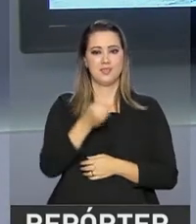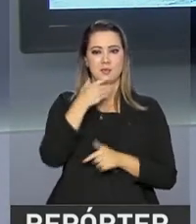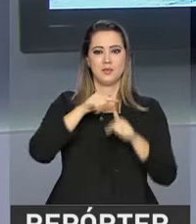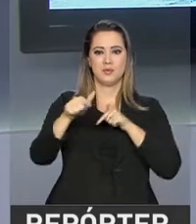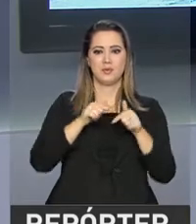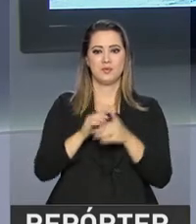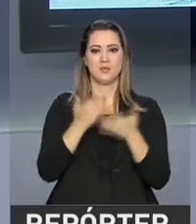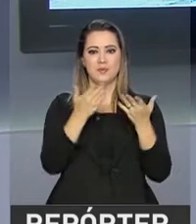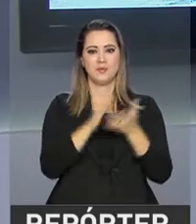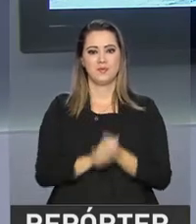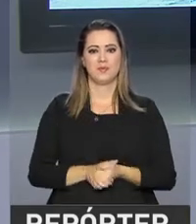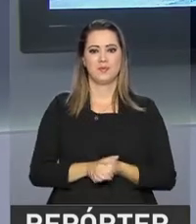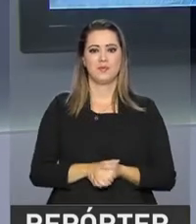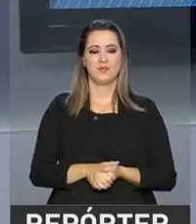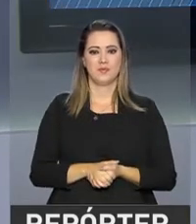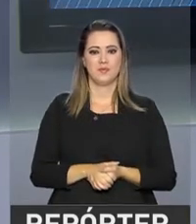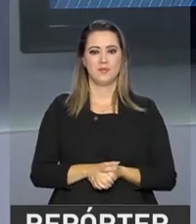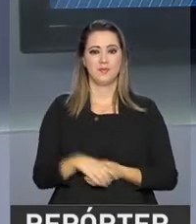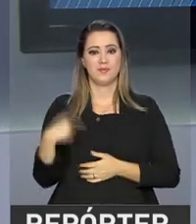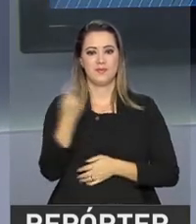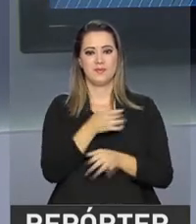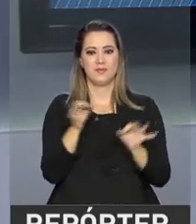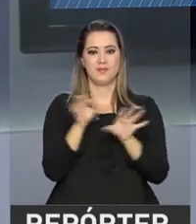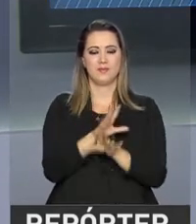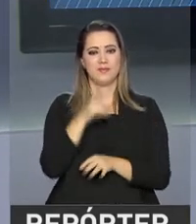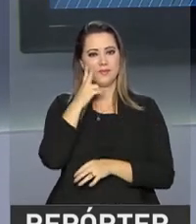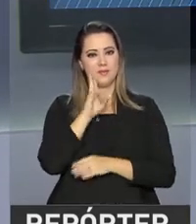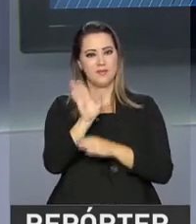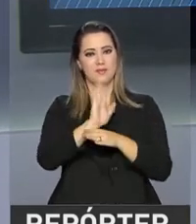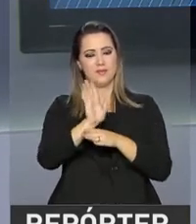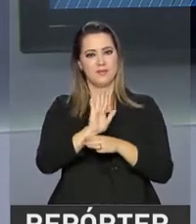para você, Paulo. E nós ficamos por aqui. Você